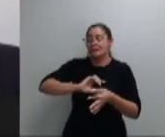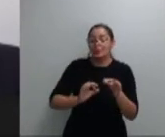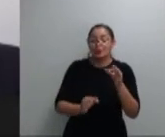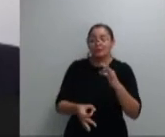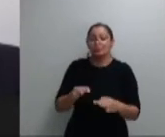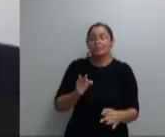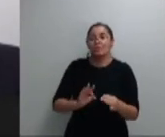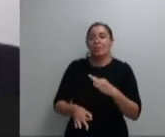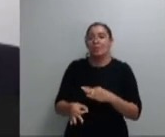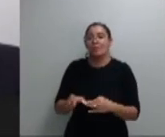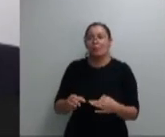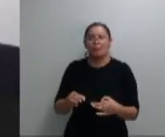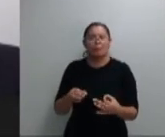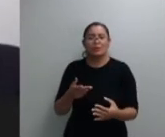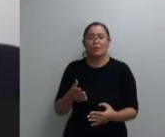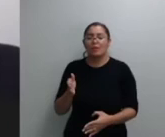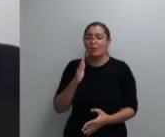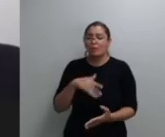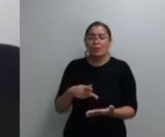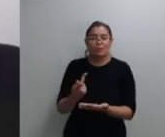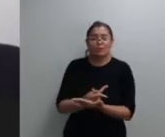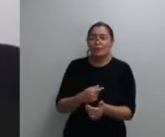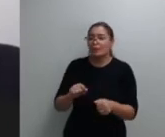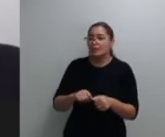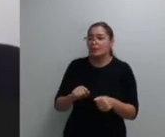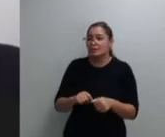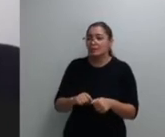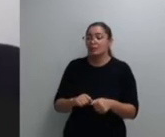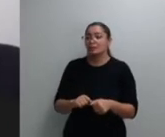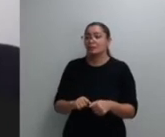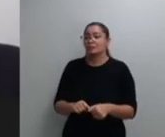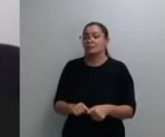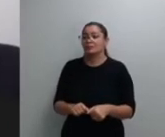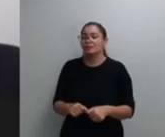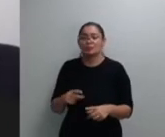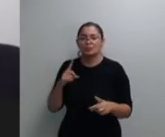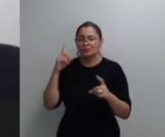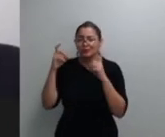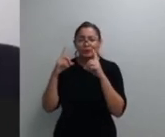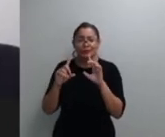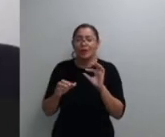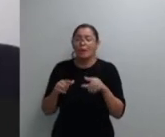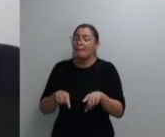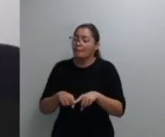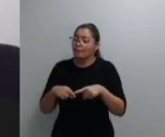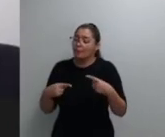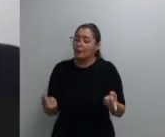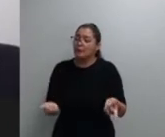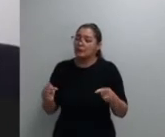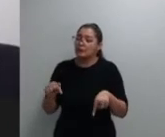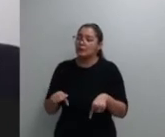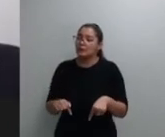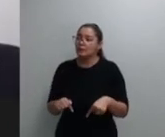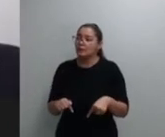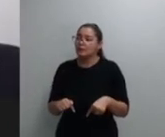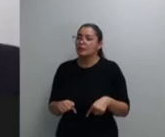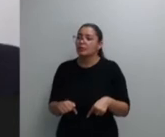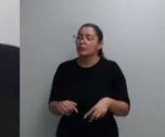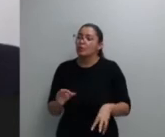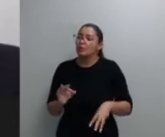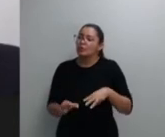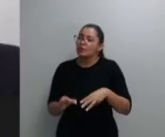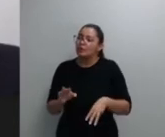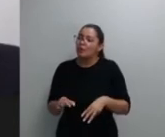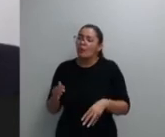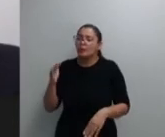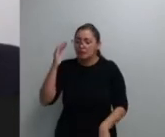mal posto pelo magistrado sem dúvida mas aqui ministro napoleão e aqui eu peço a